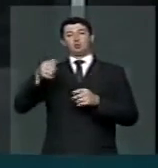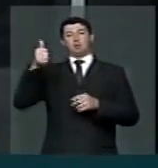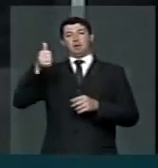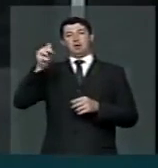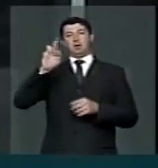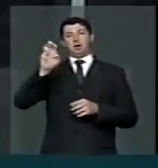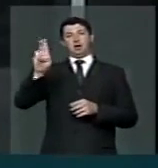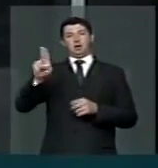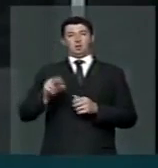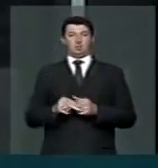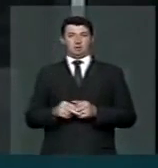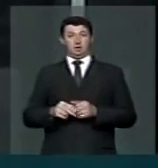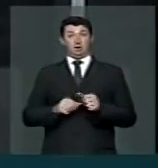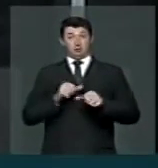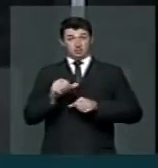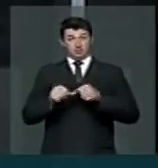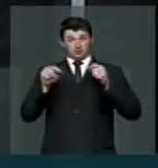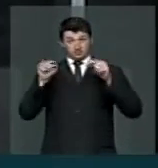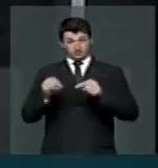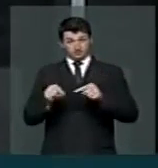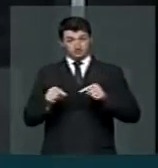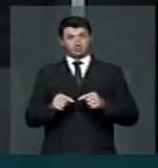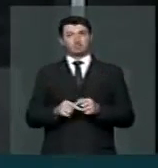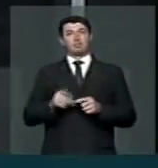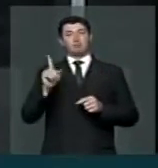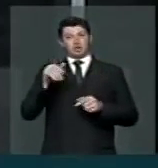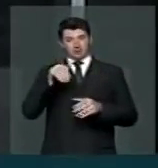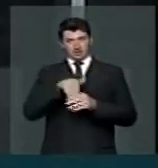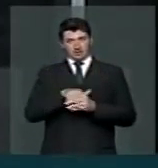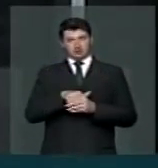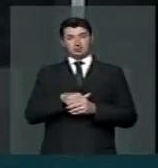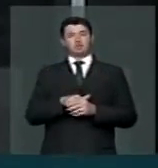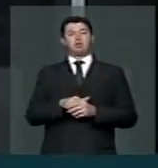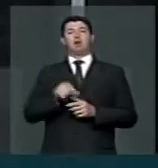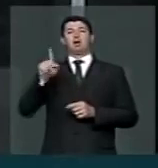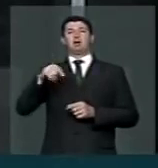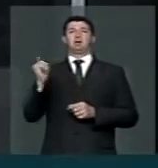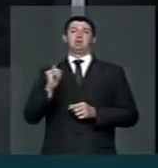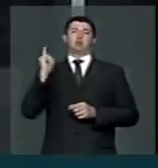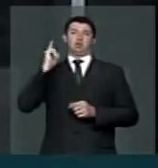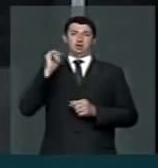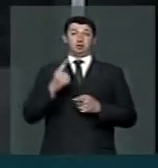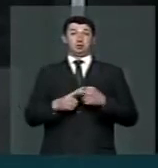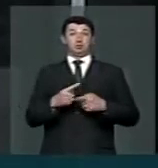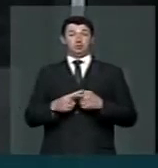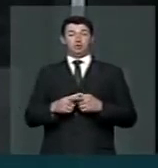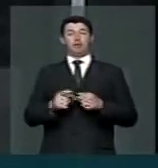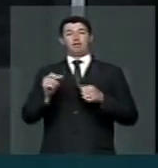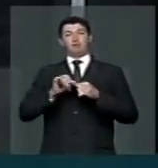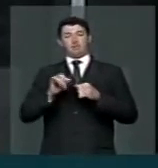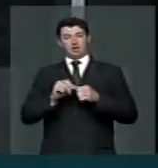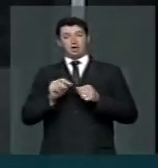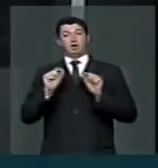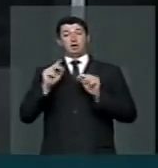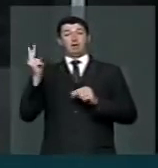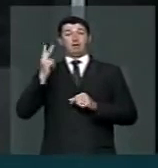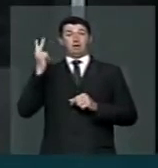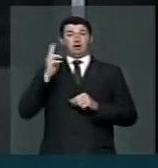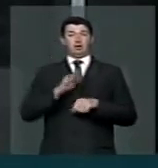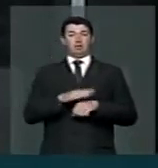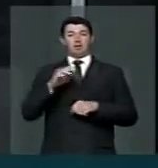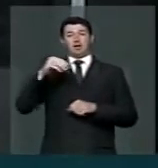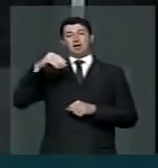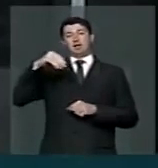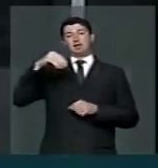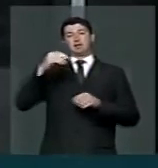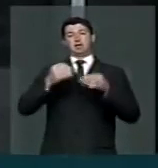grau. Essa alteração na forma de eleição é de extrema importância, pois promove a valorização da